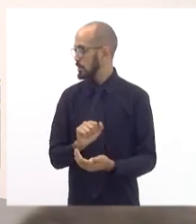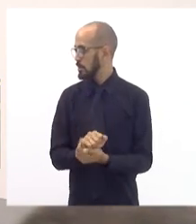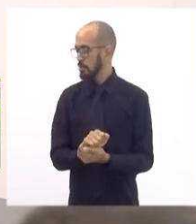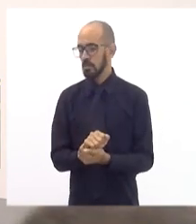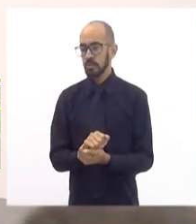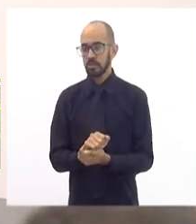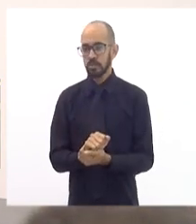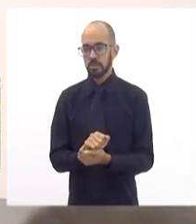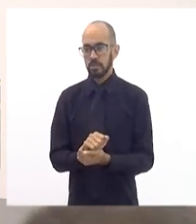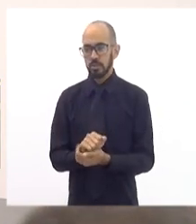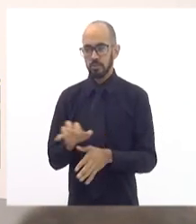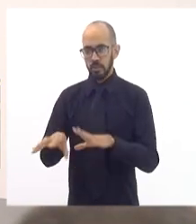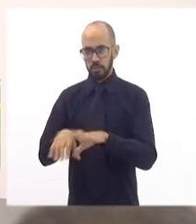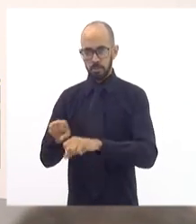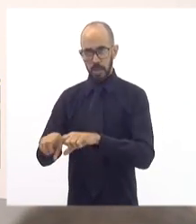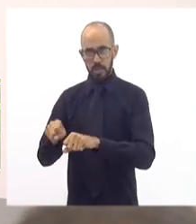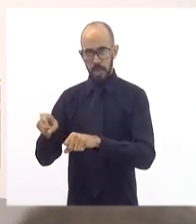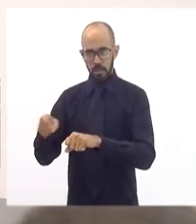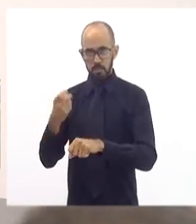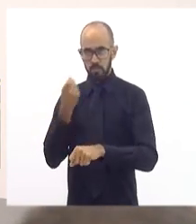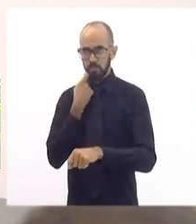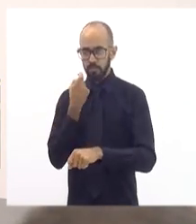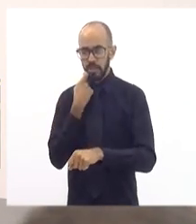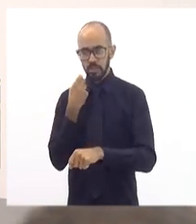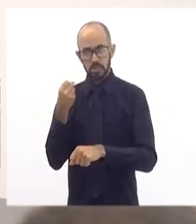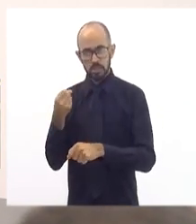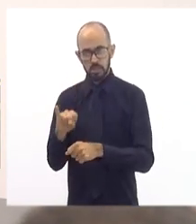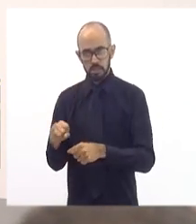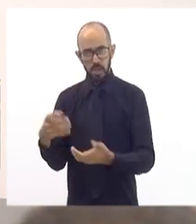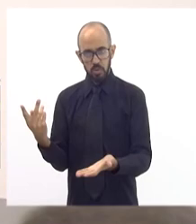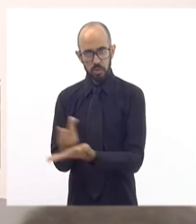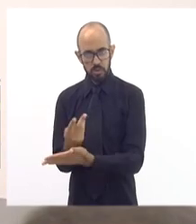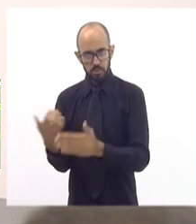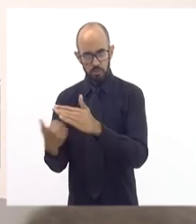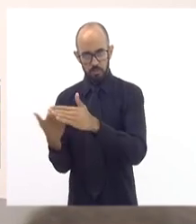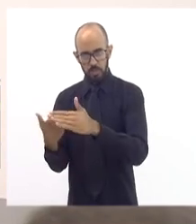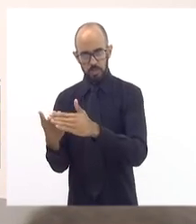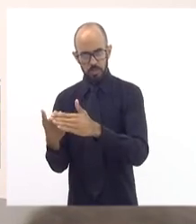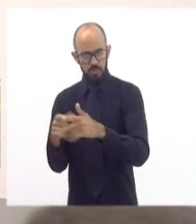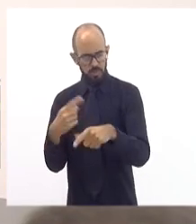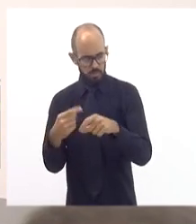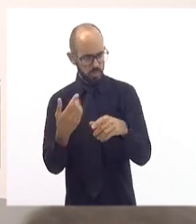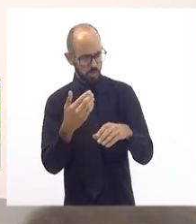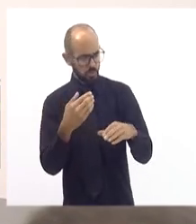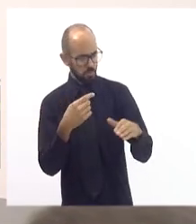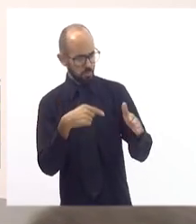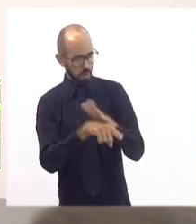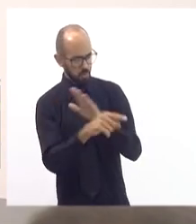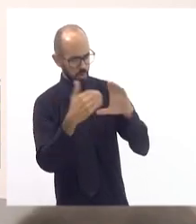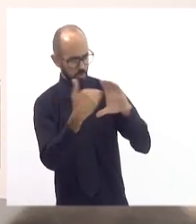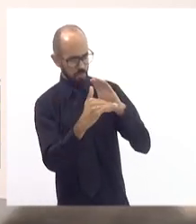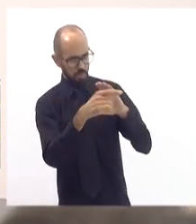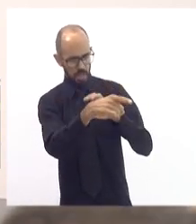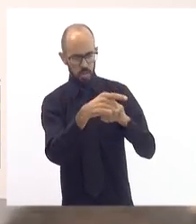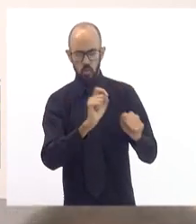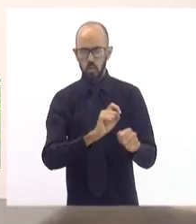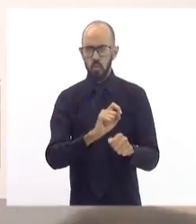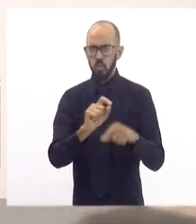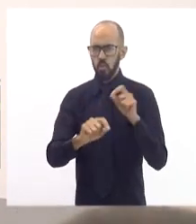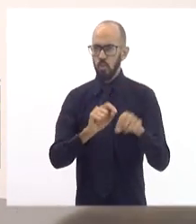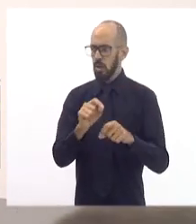monitoramento que eles iriam prever por um empreendimento que estaria vindo eu perguntei a ela do e-mail cima aí depois eu posso repassar para vocês também